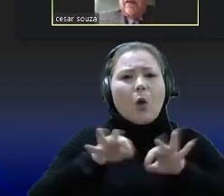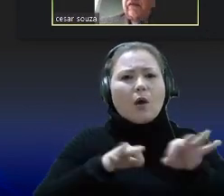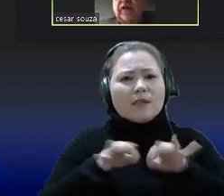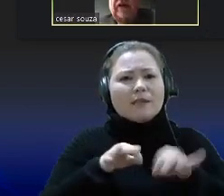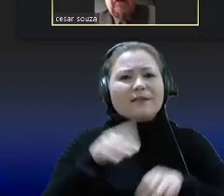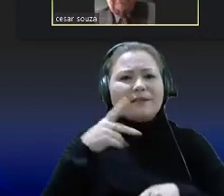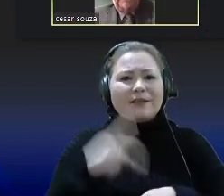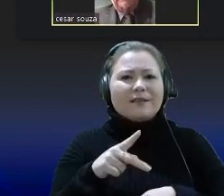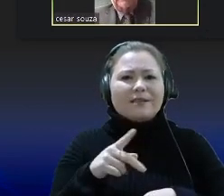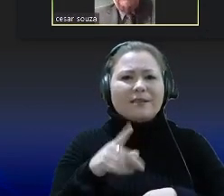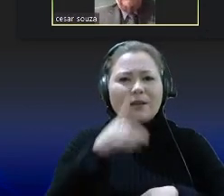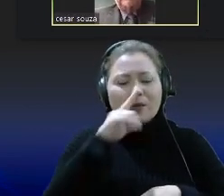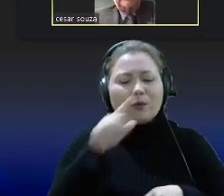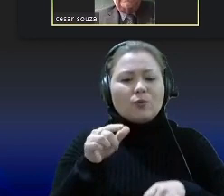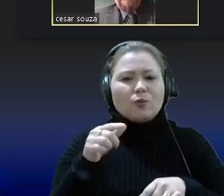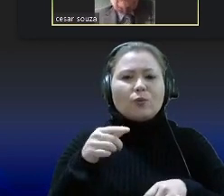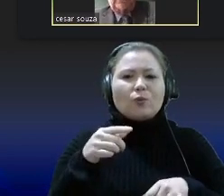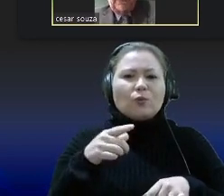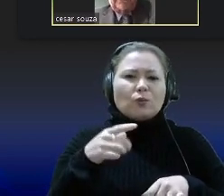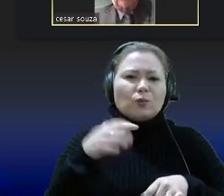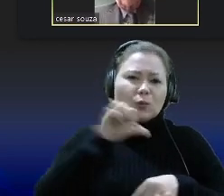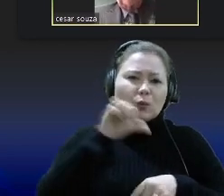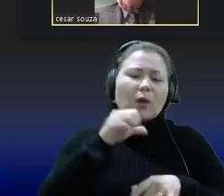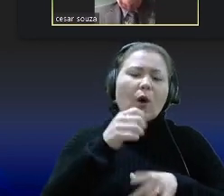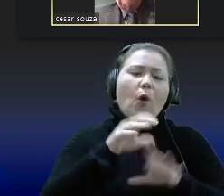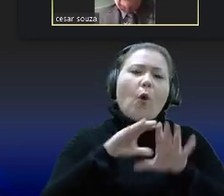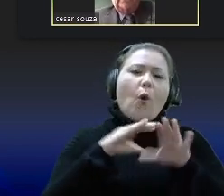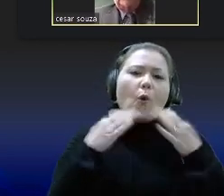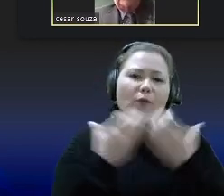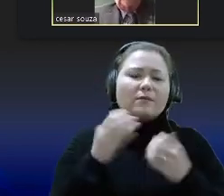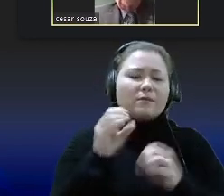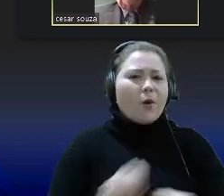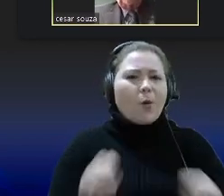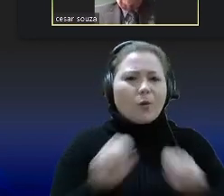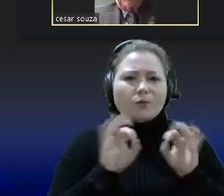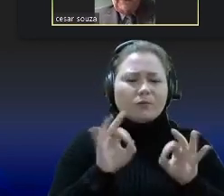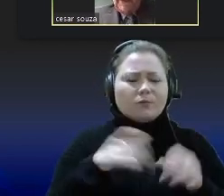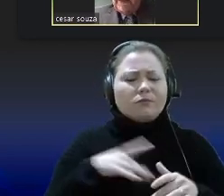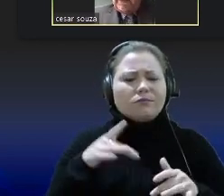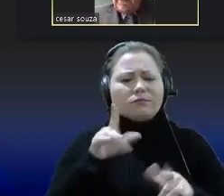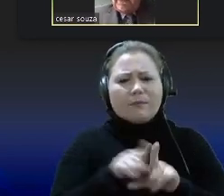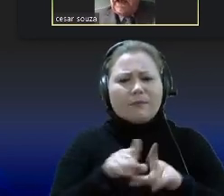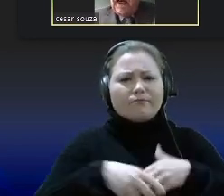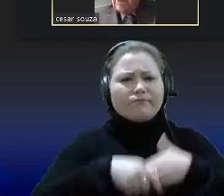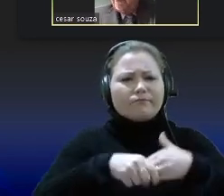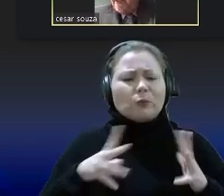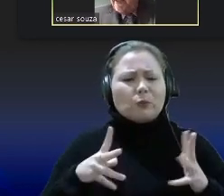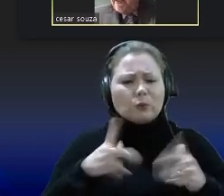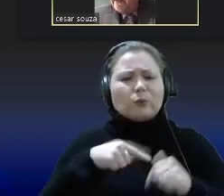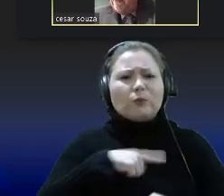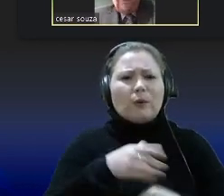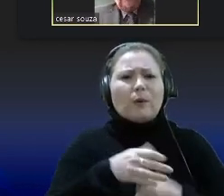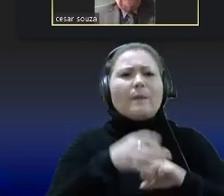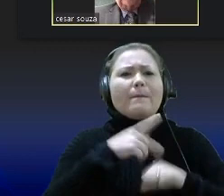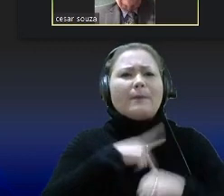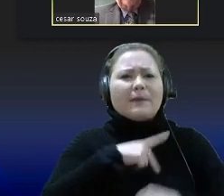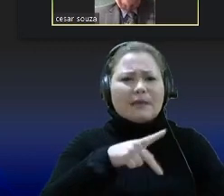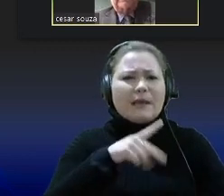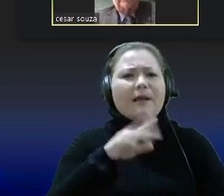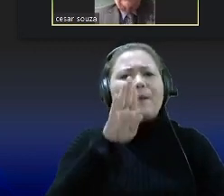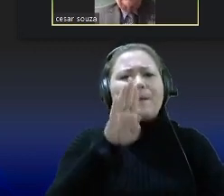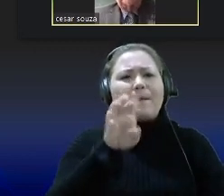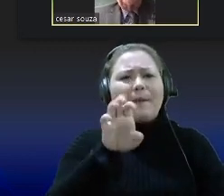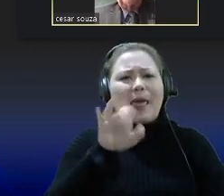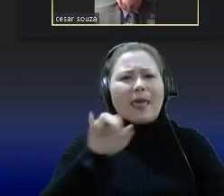desta nona conferência, que está sendo um sucesso. Saúdo o nosso presidente, Ricardo Breyer, por todo o